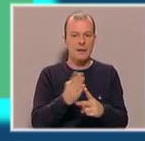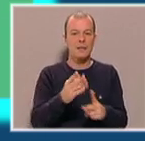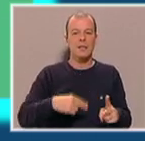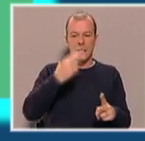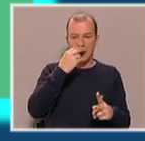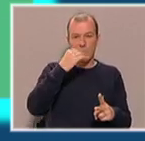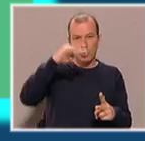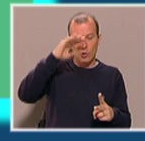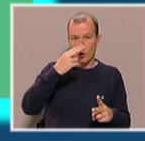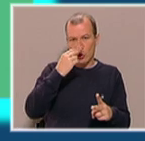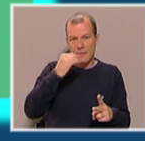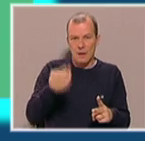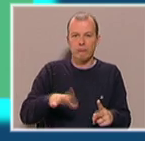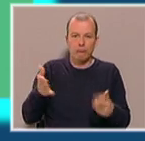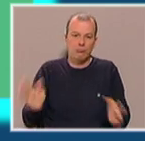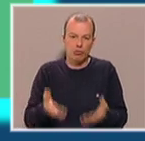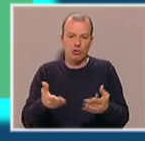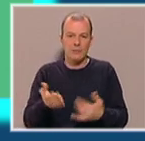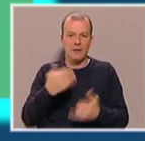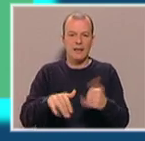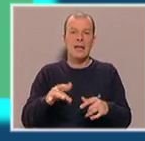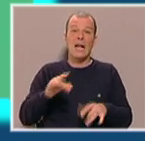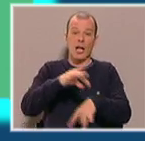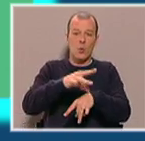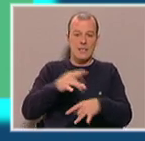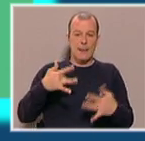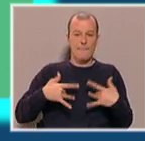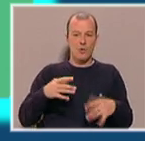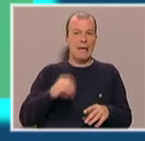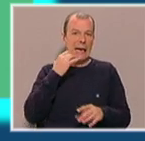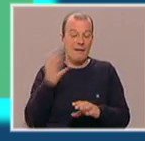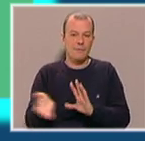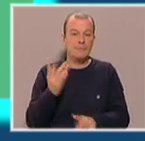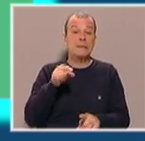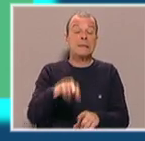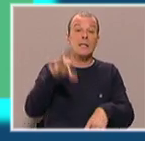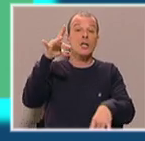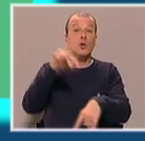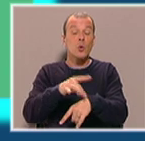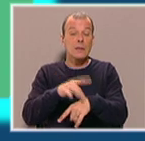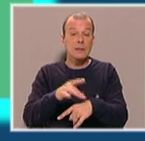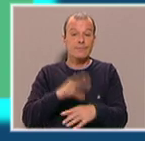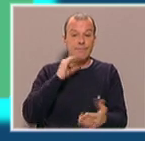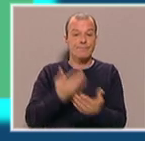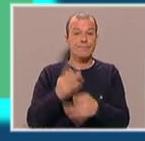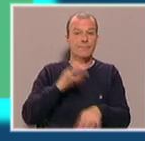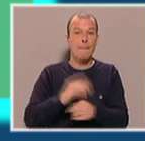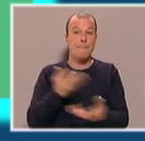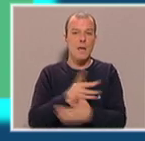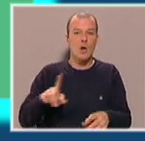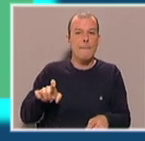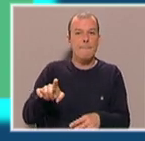constipação é ligeira, a parte da pneumonia já era mais grave. Doença provocada, na maior parte dos casos, por